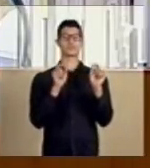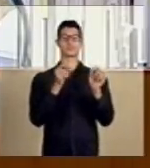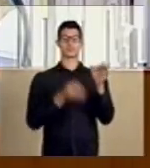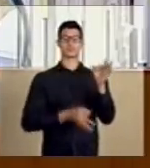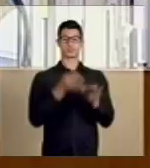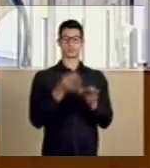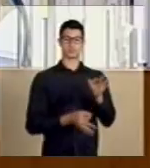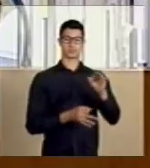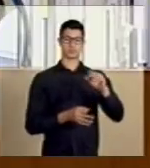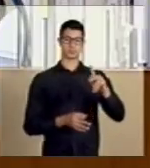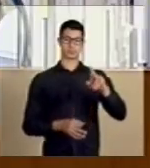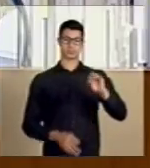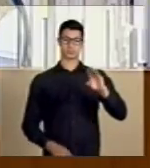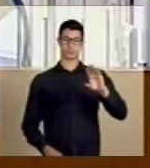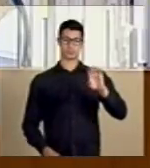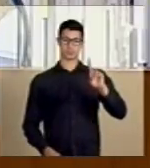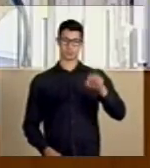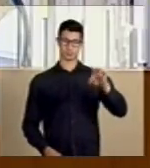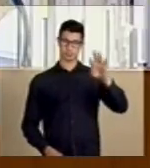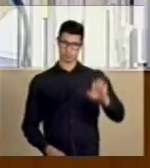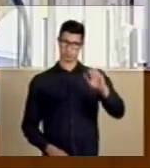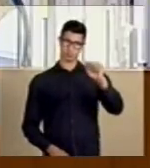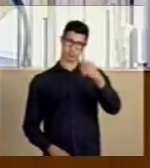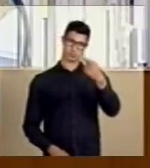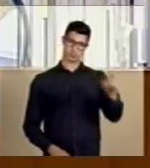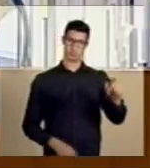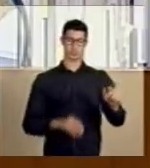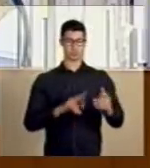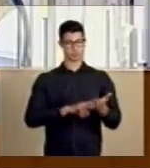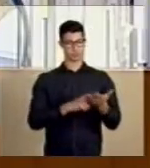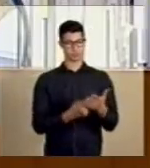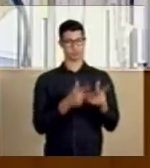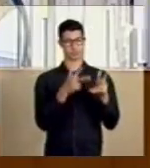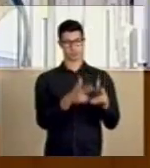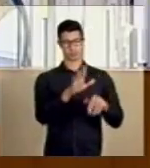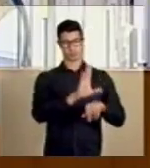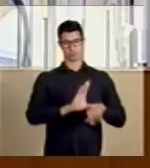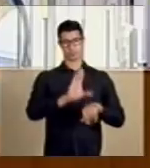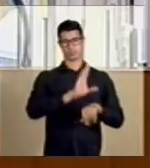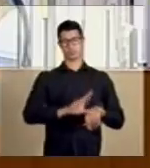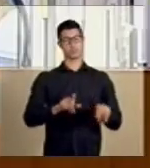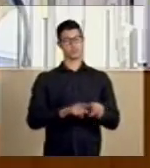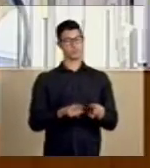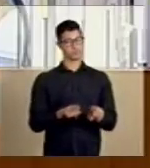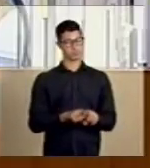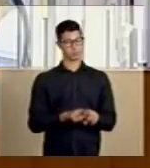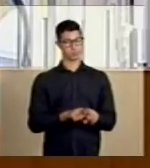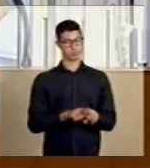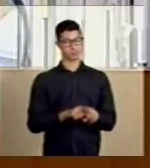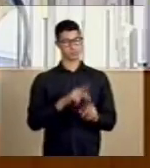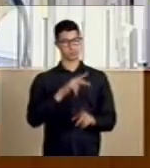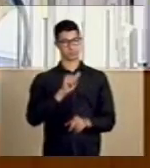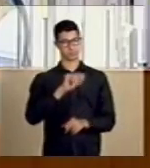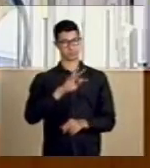julgar procedente a ação para dar interpretação conforme à Constituição e aos